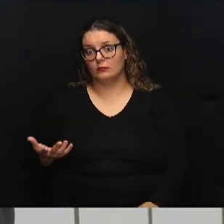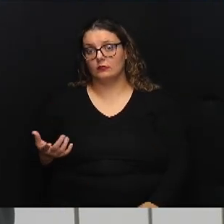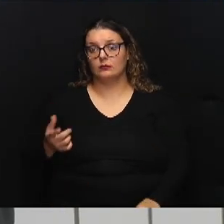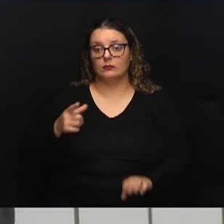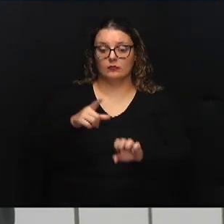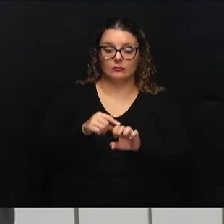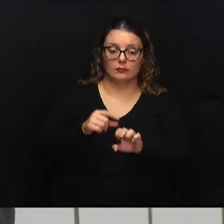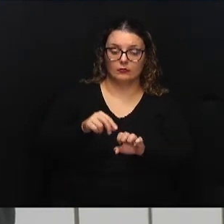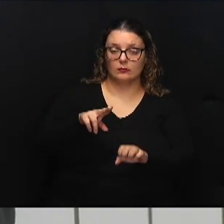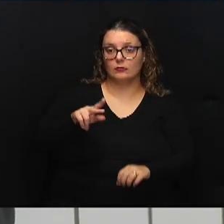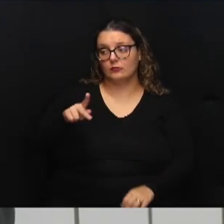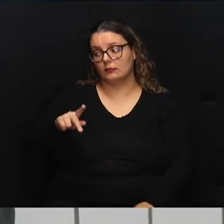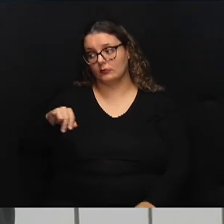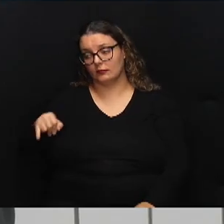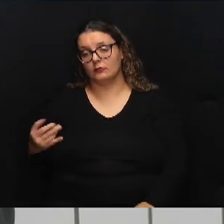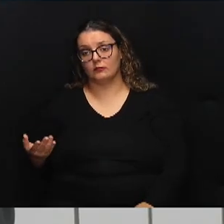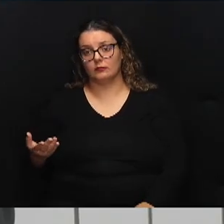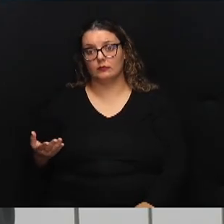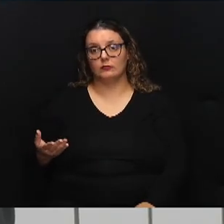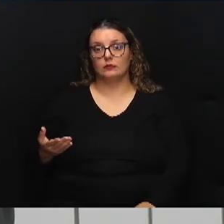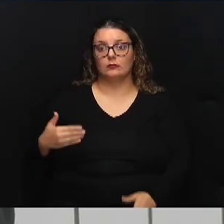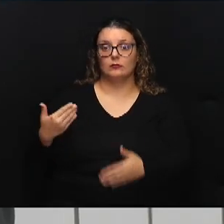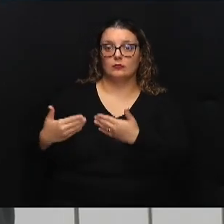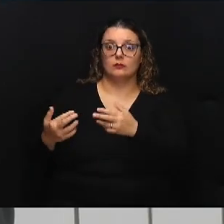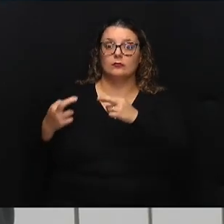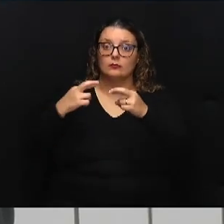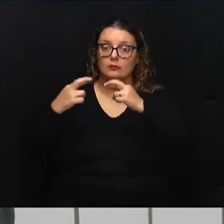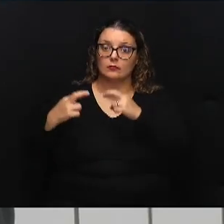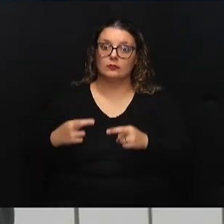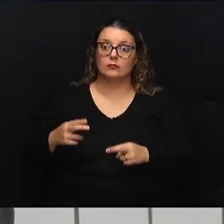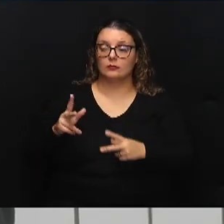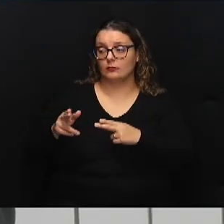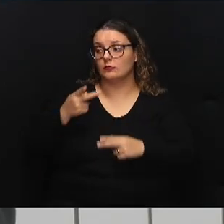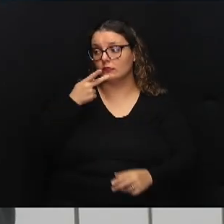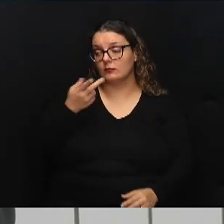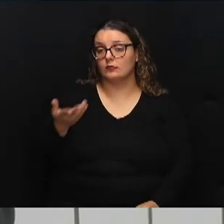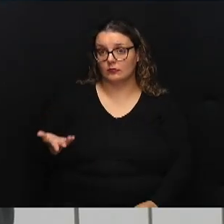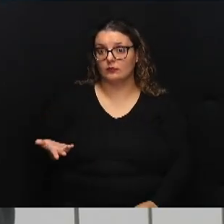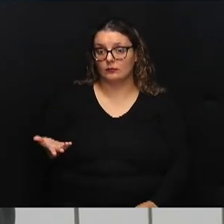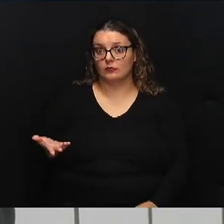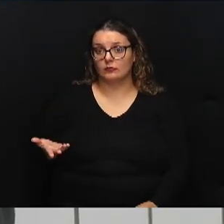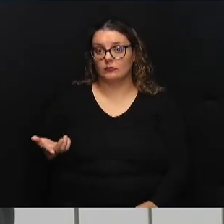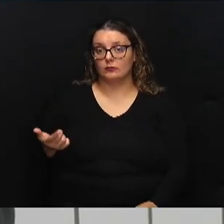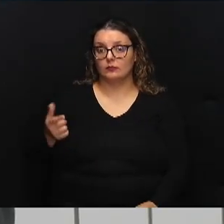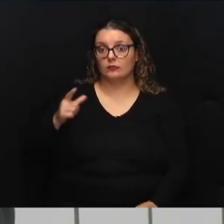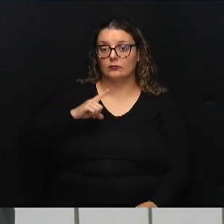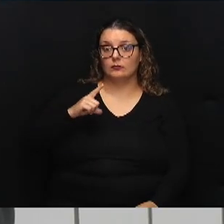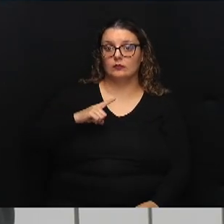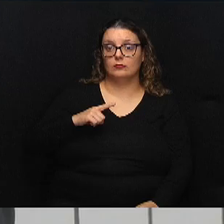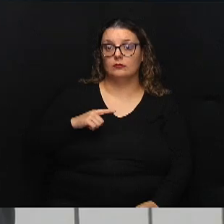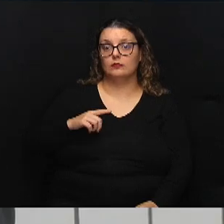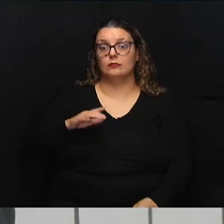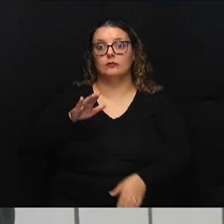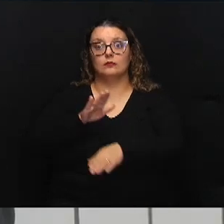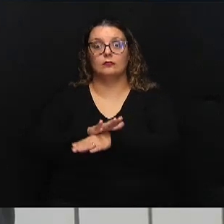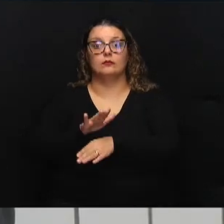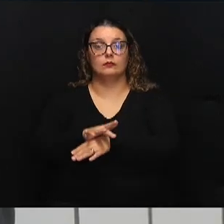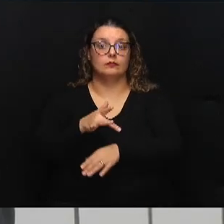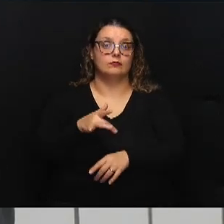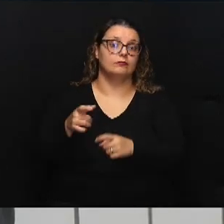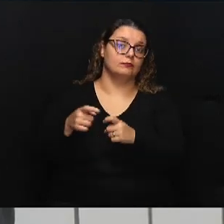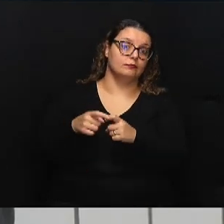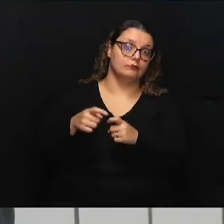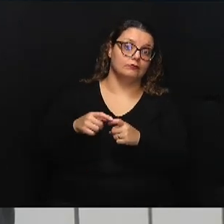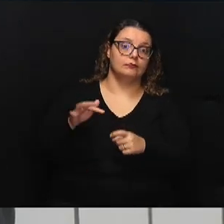o CPJ, ela leva muito em consideração isso que você falou, né? Eu tenho minha assistência médica, né, meu fundo